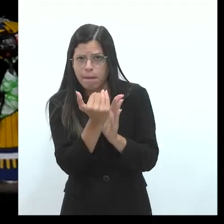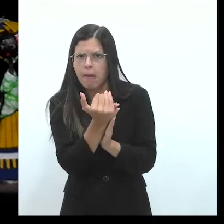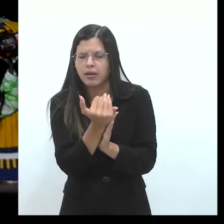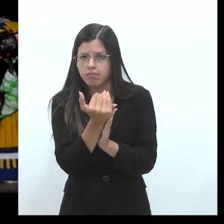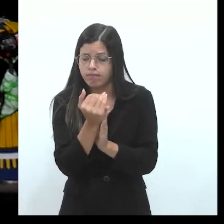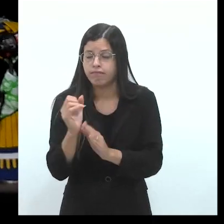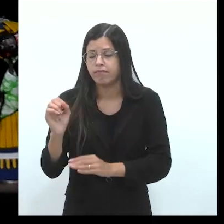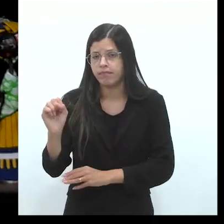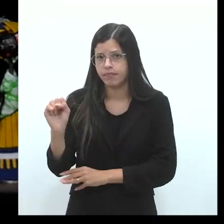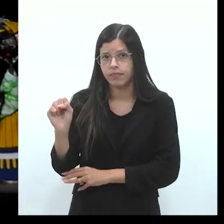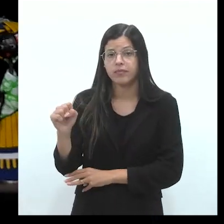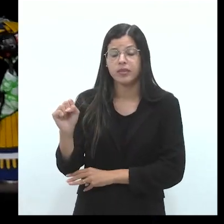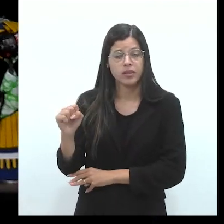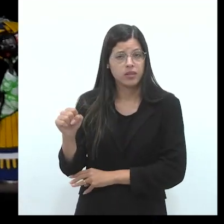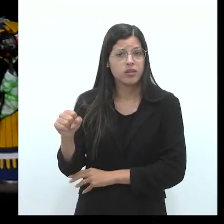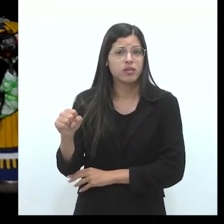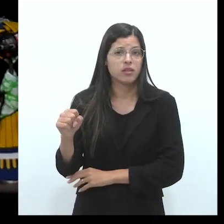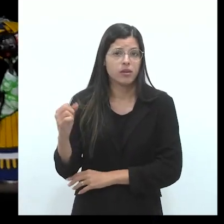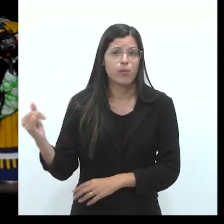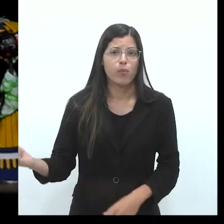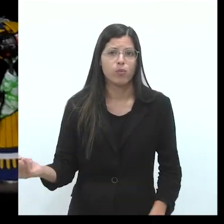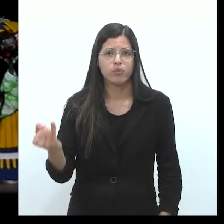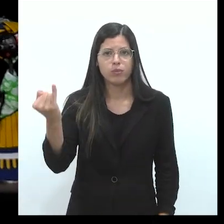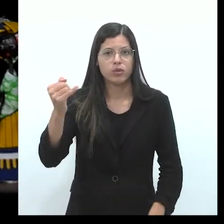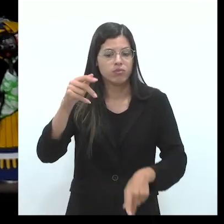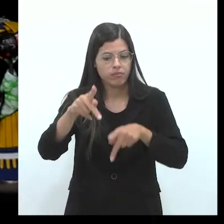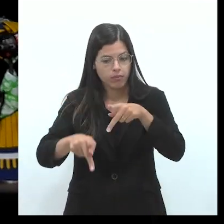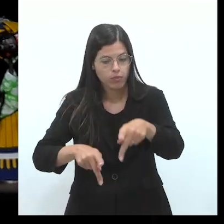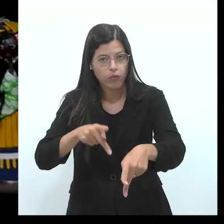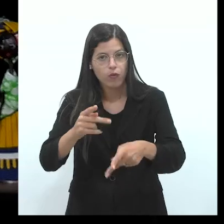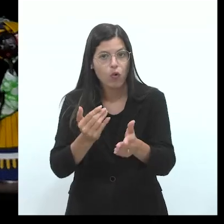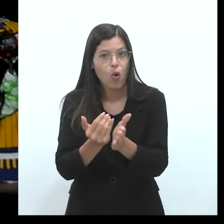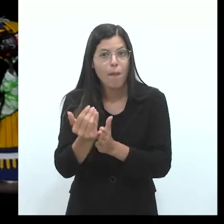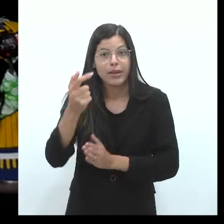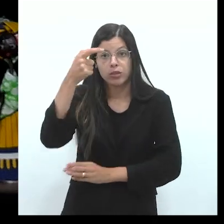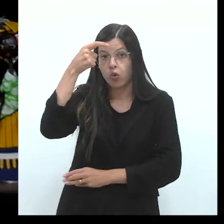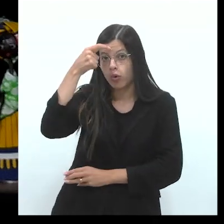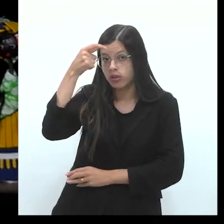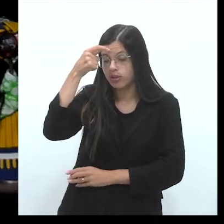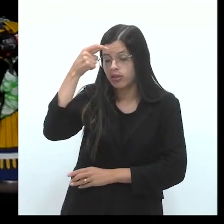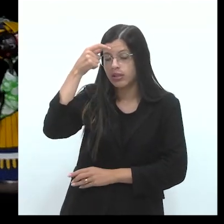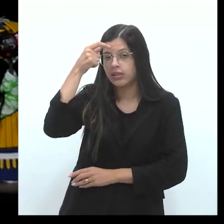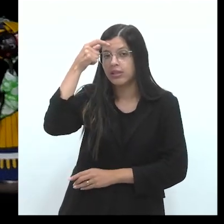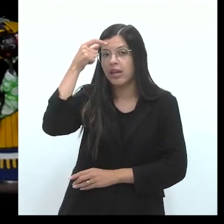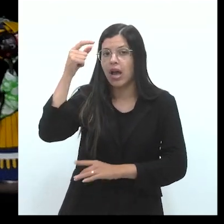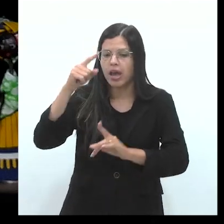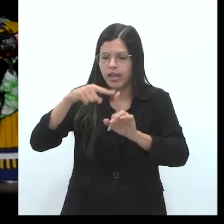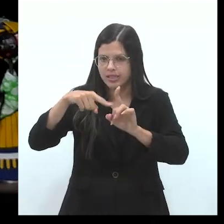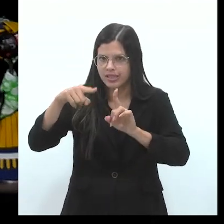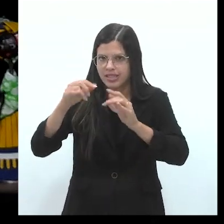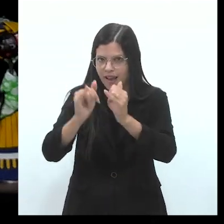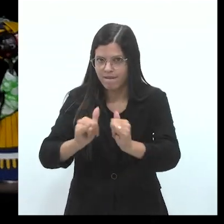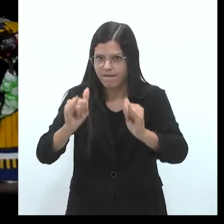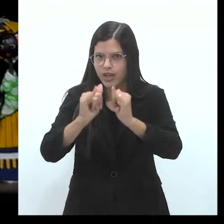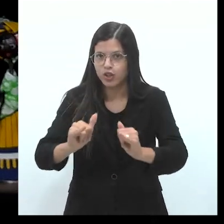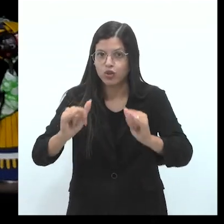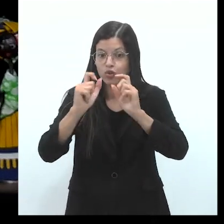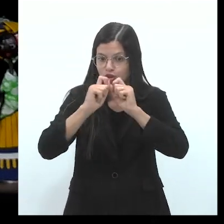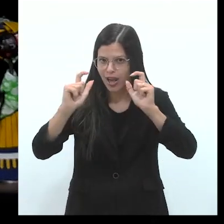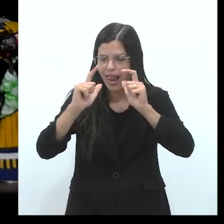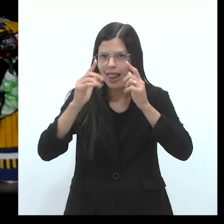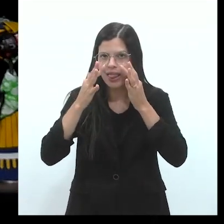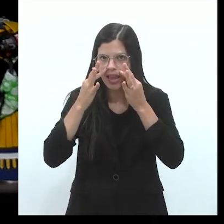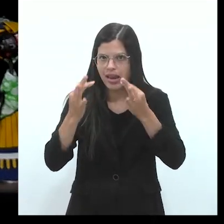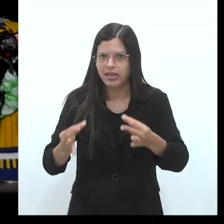dúvida, pode ser maior, e é extremamente importante que a população comece a se conscientizar que esses níveis de alerta servem